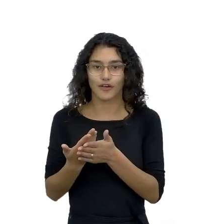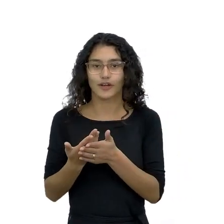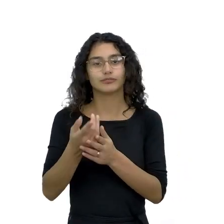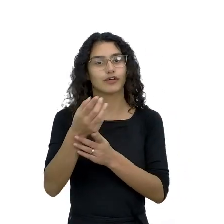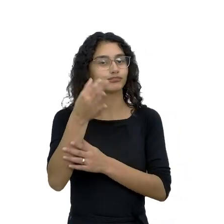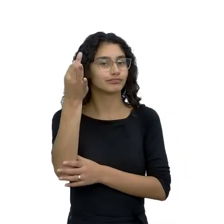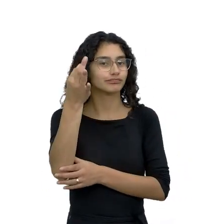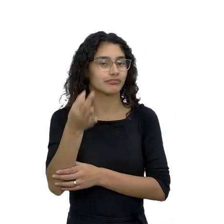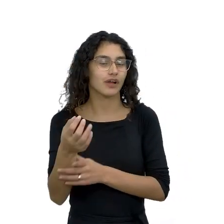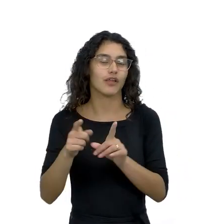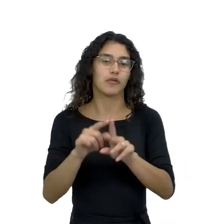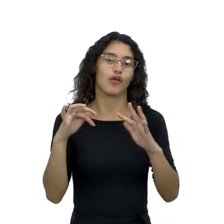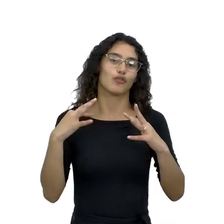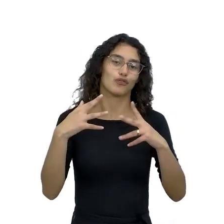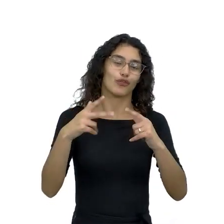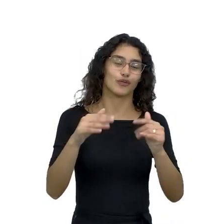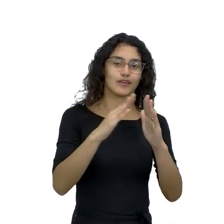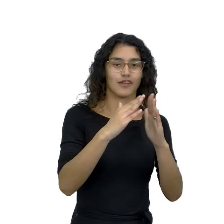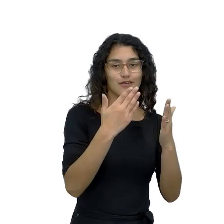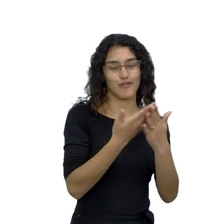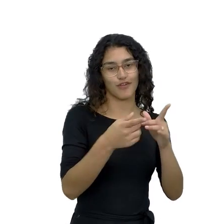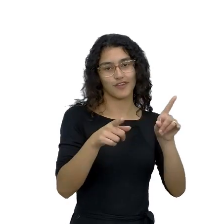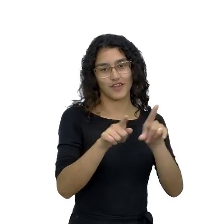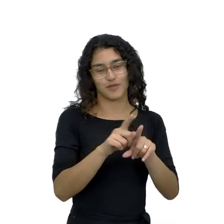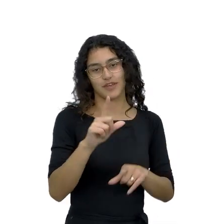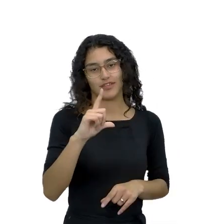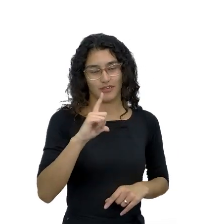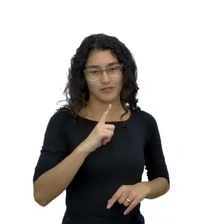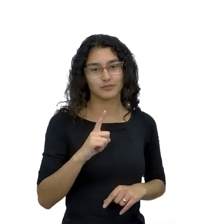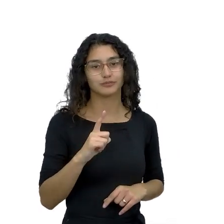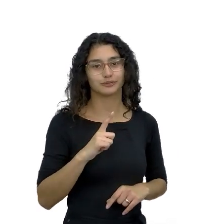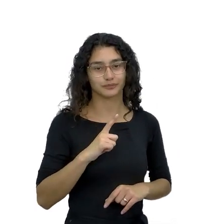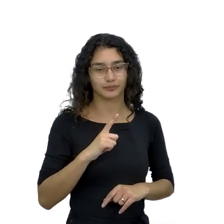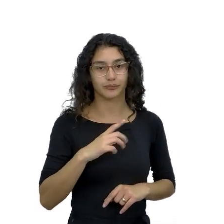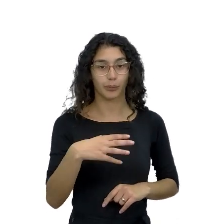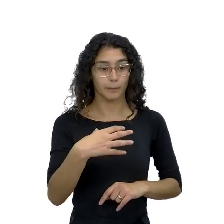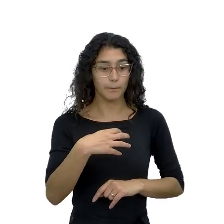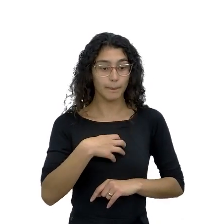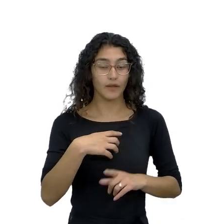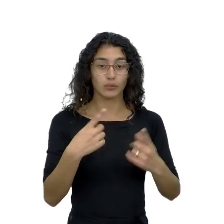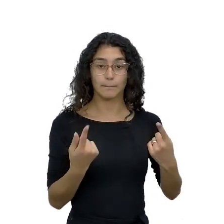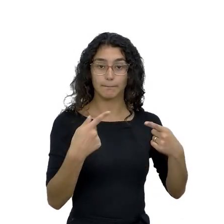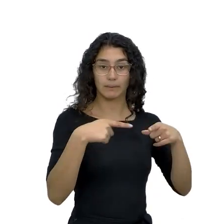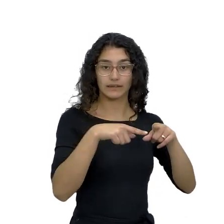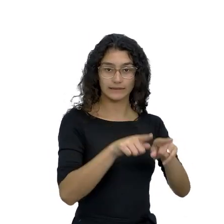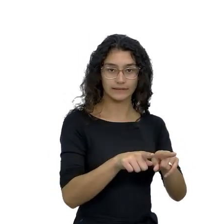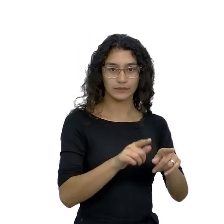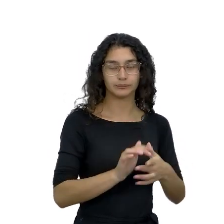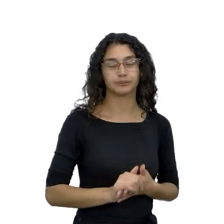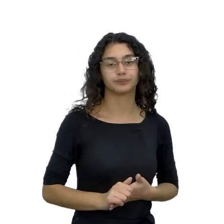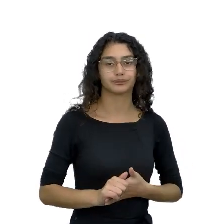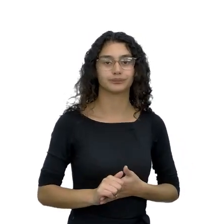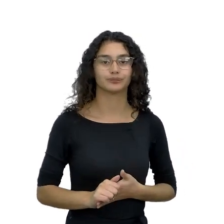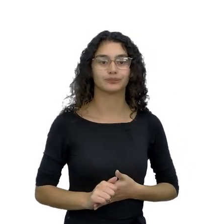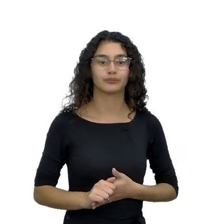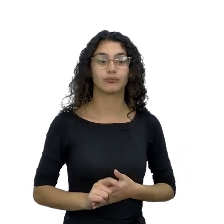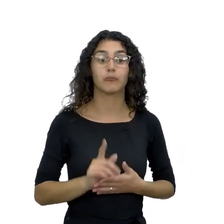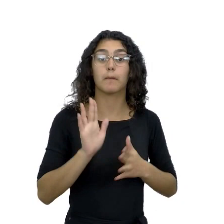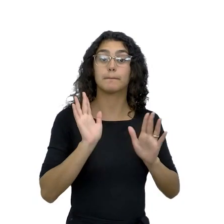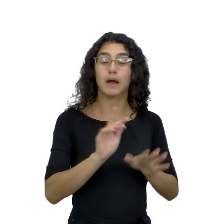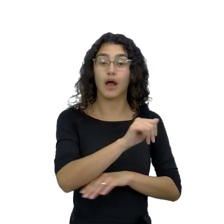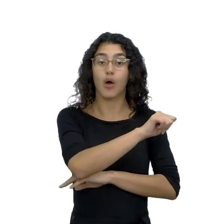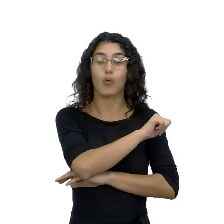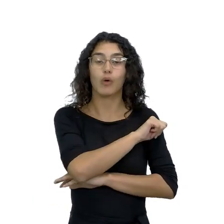tenho certeza que em todas as escolas também nós temos esses movimentos de parceria. Mas esse